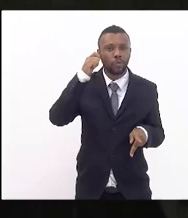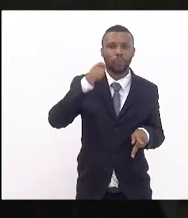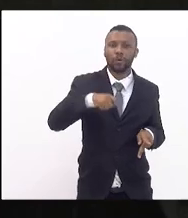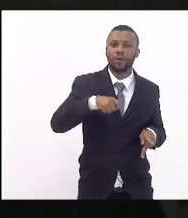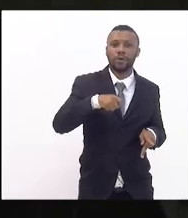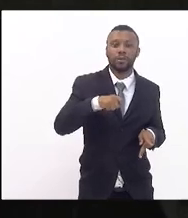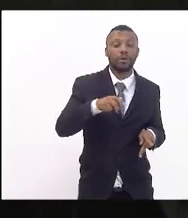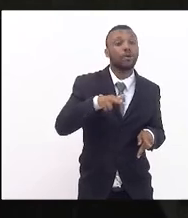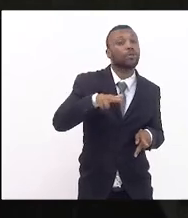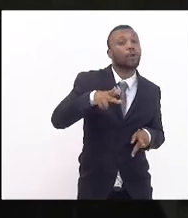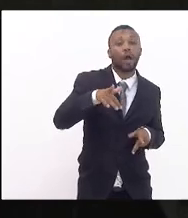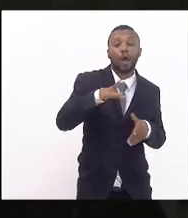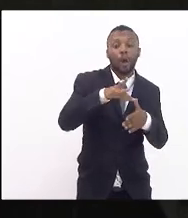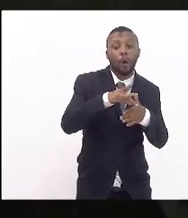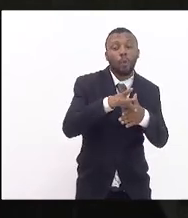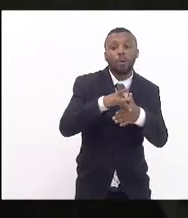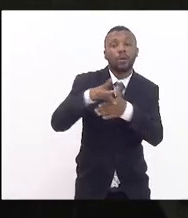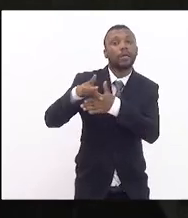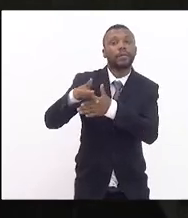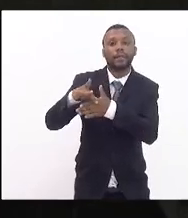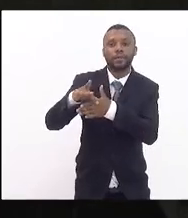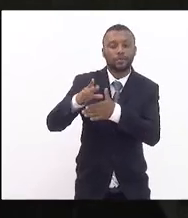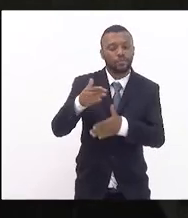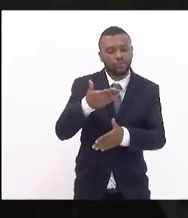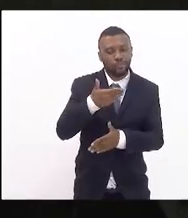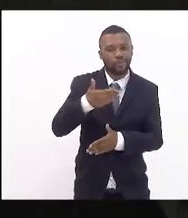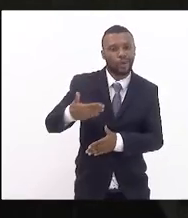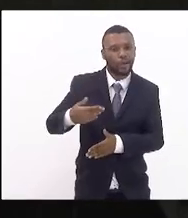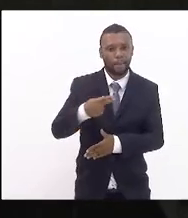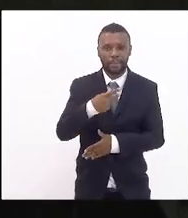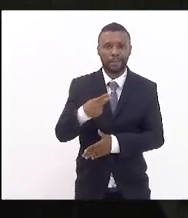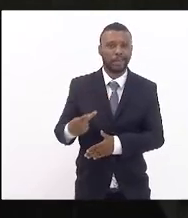líderes não vão para a frente da guerra.